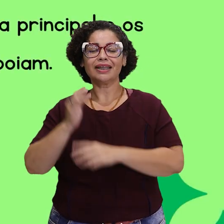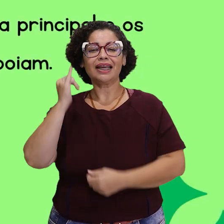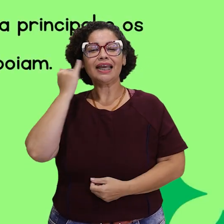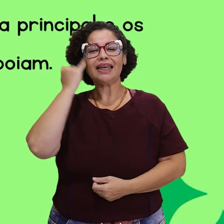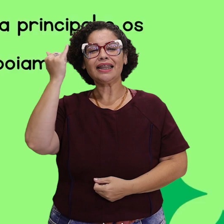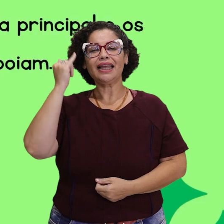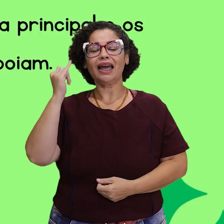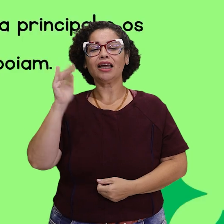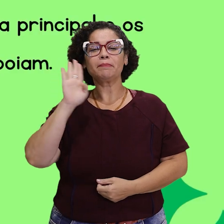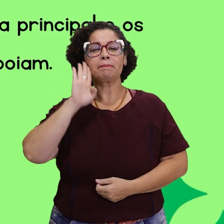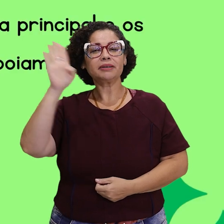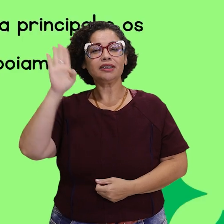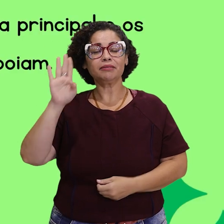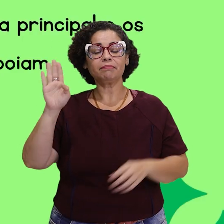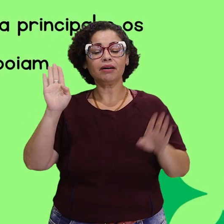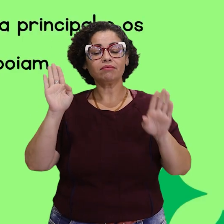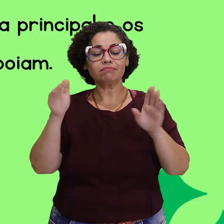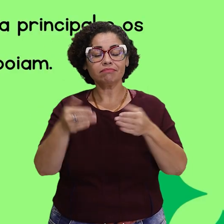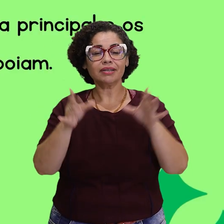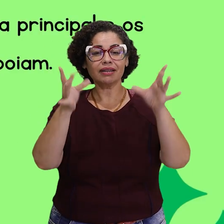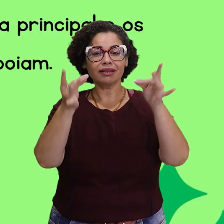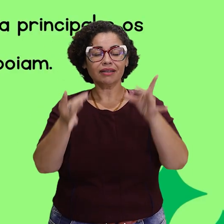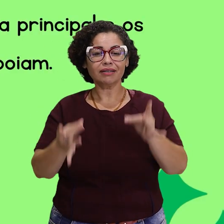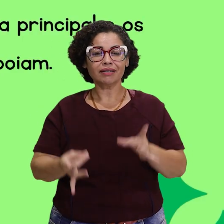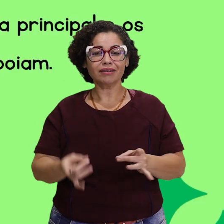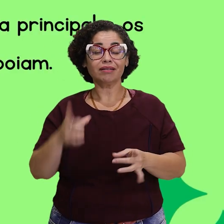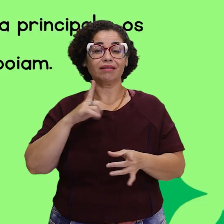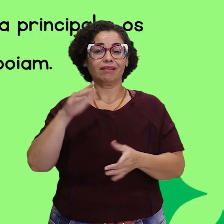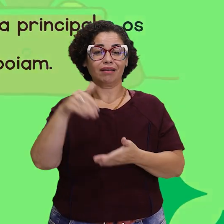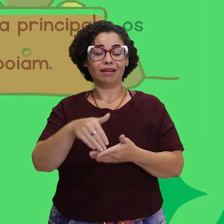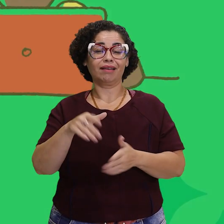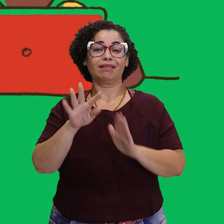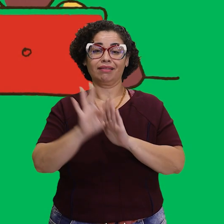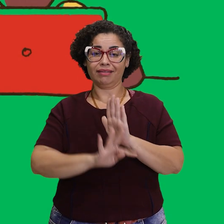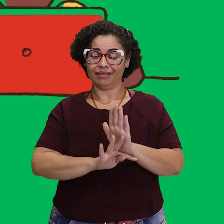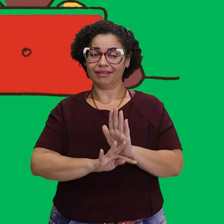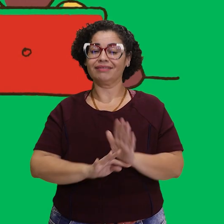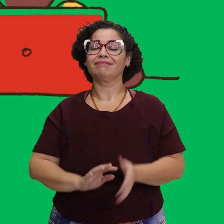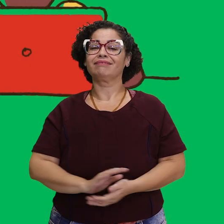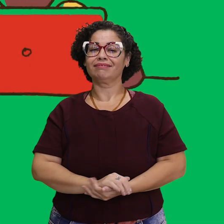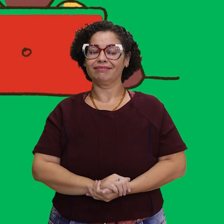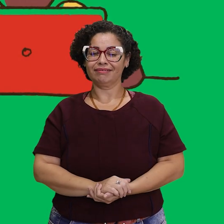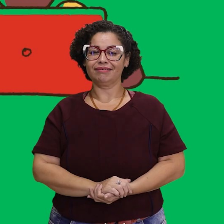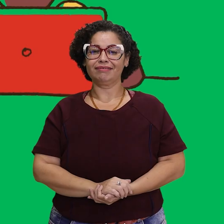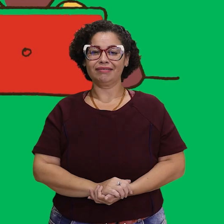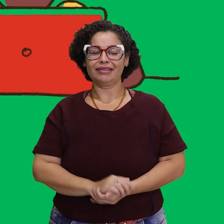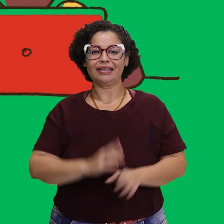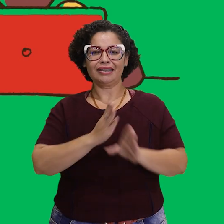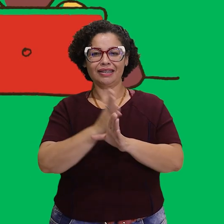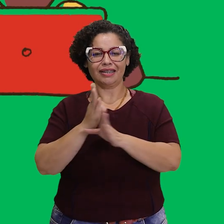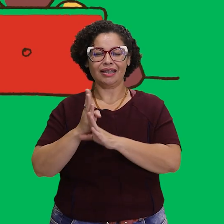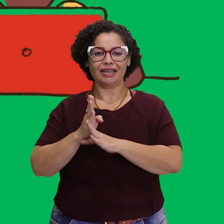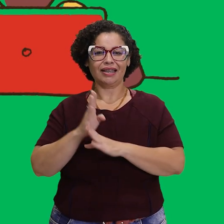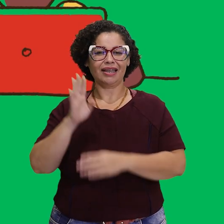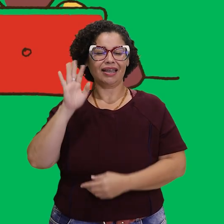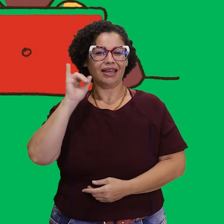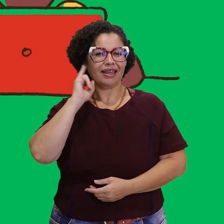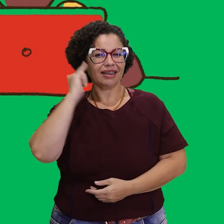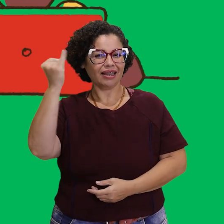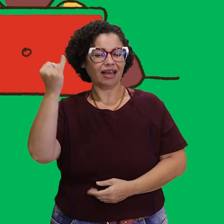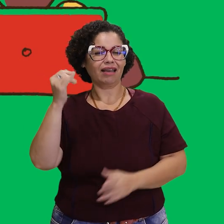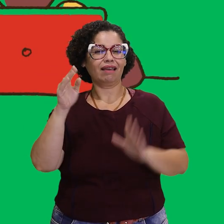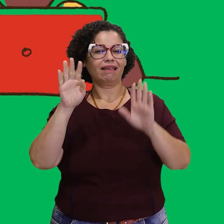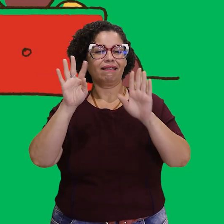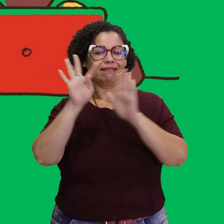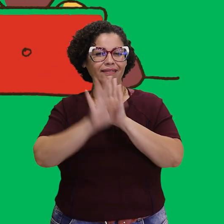identificar a ideia principal e os detalhes que a apoiam. Isso mesmo. Por que identificar a ideia central